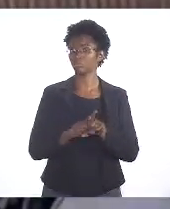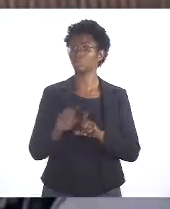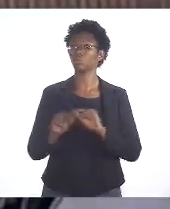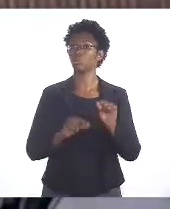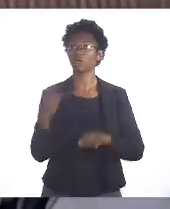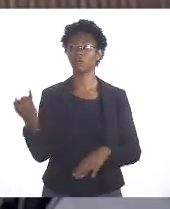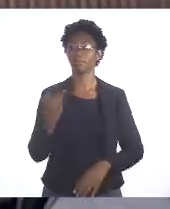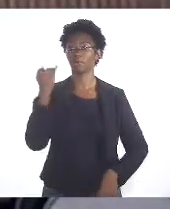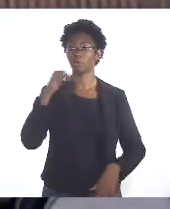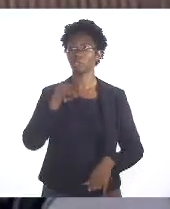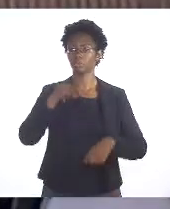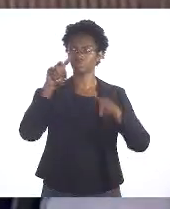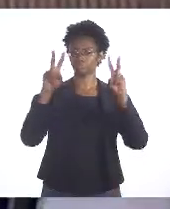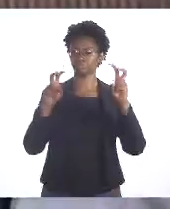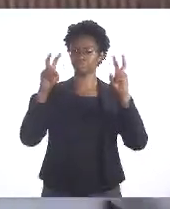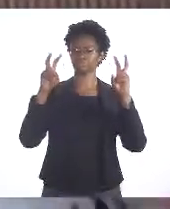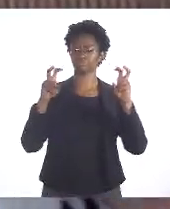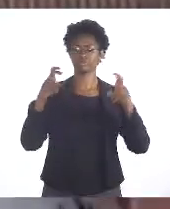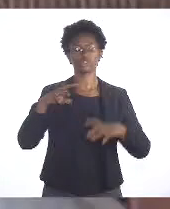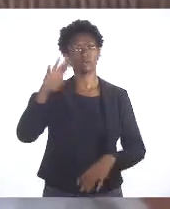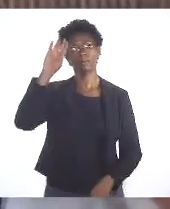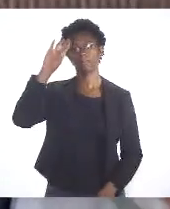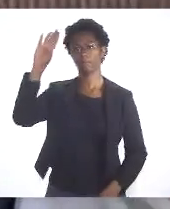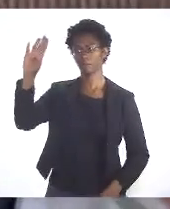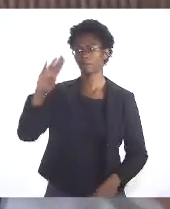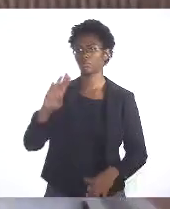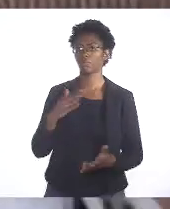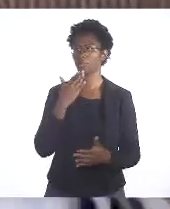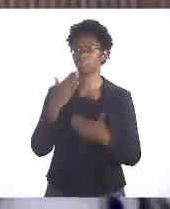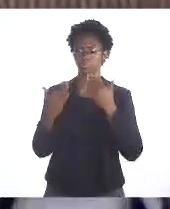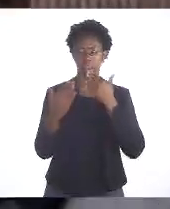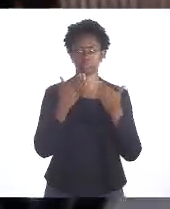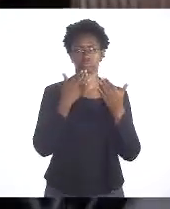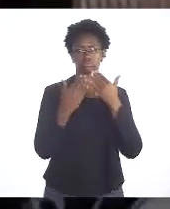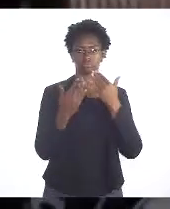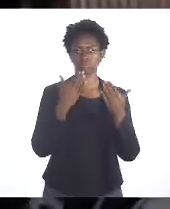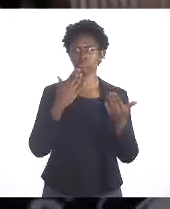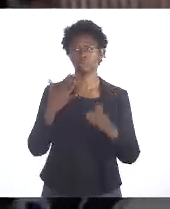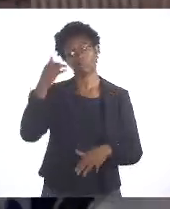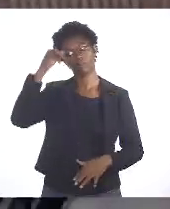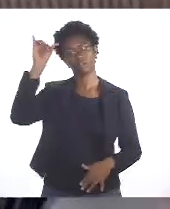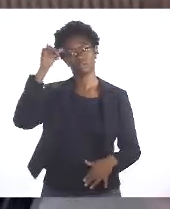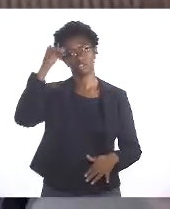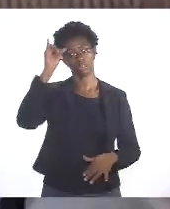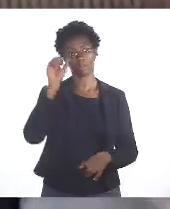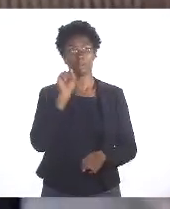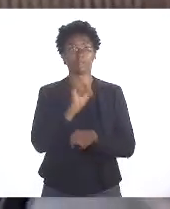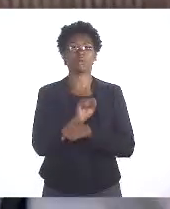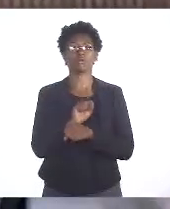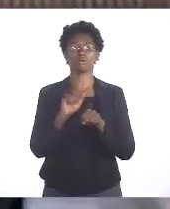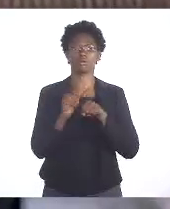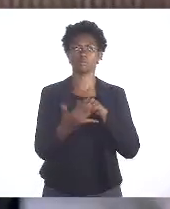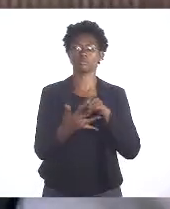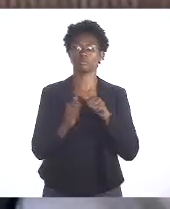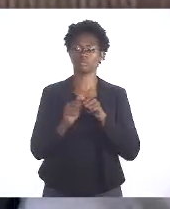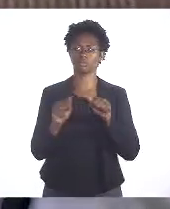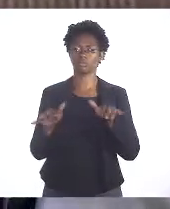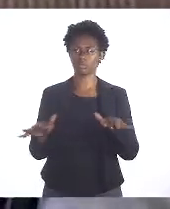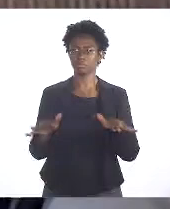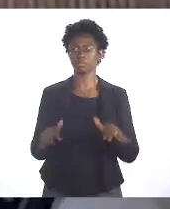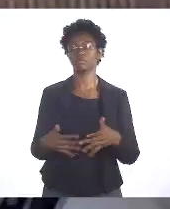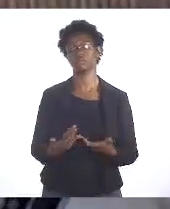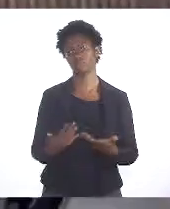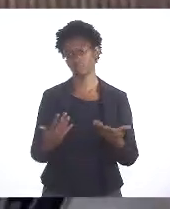desse tema. As principais medidas de prevenção recomendadas para conter a pandemia, né, do novo coronavírus